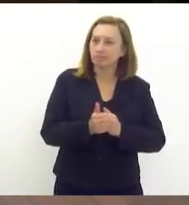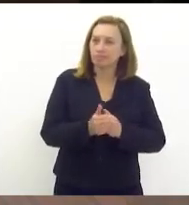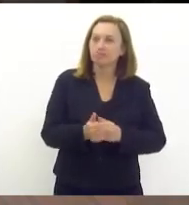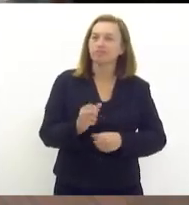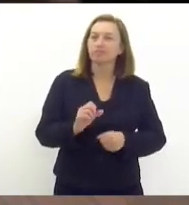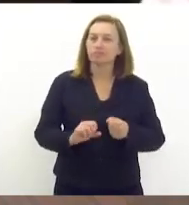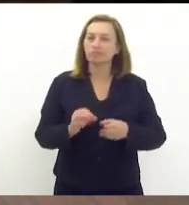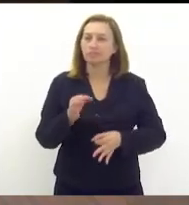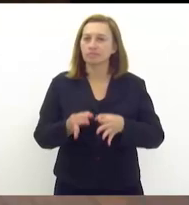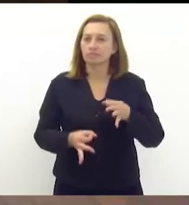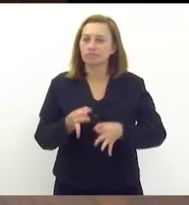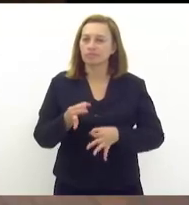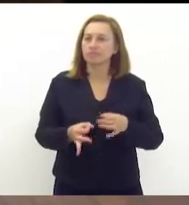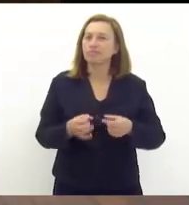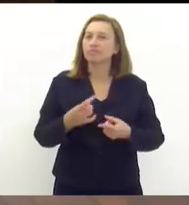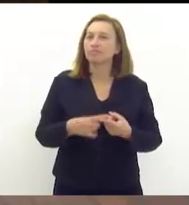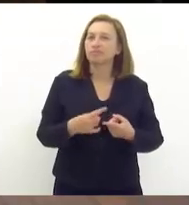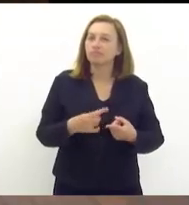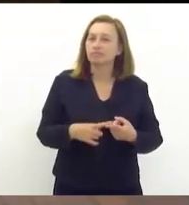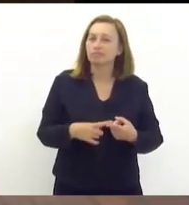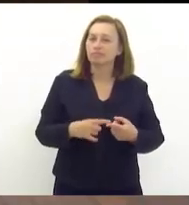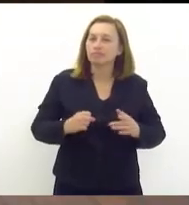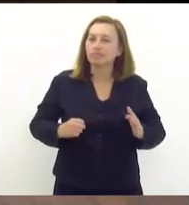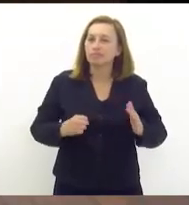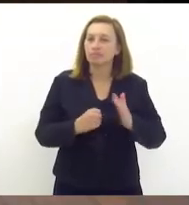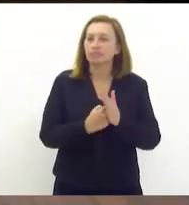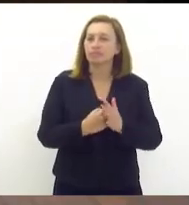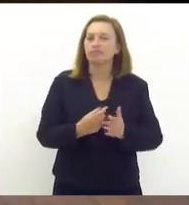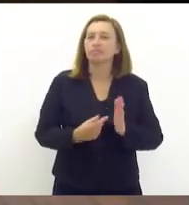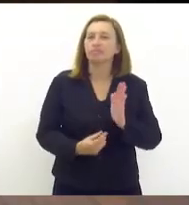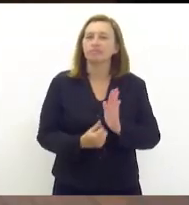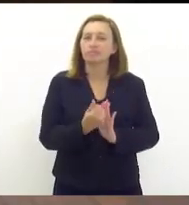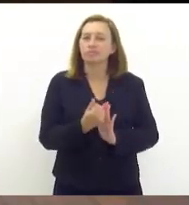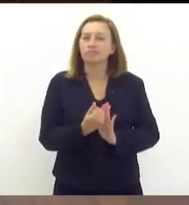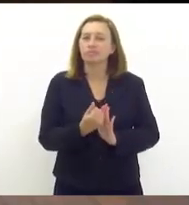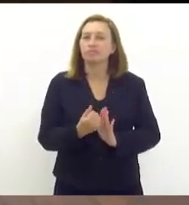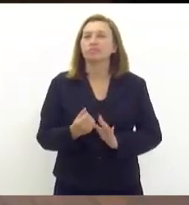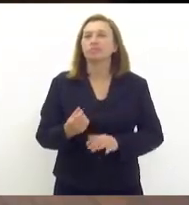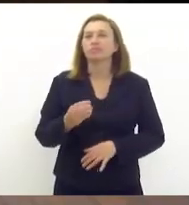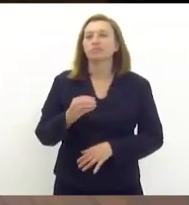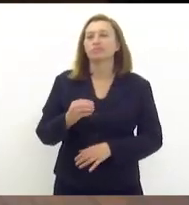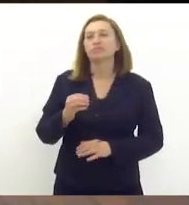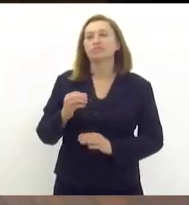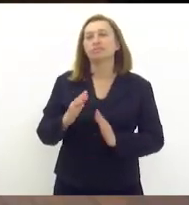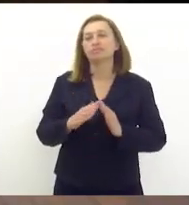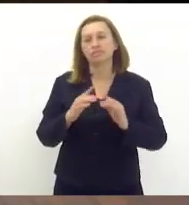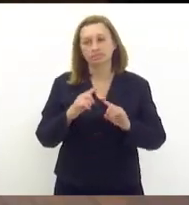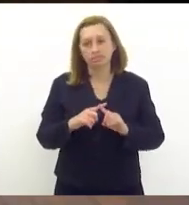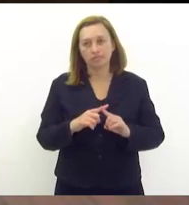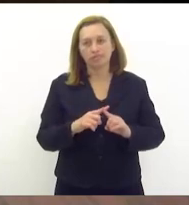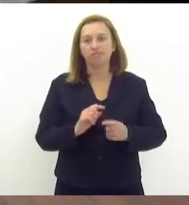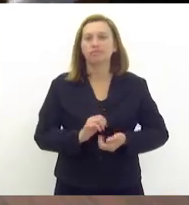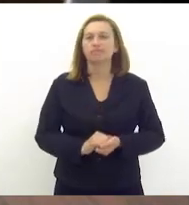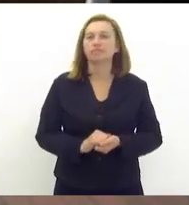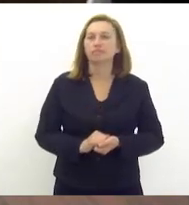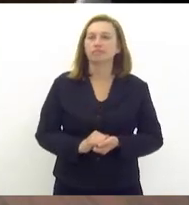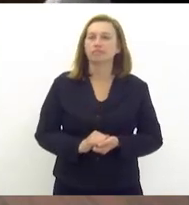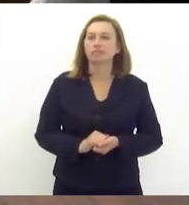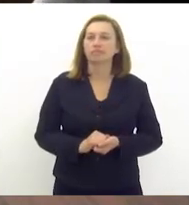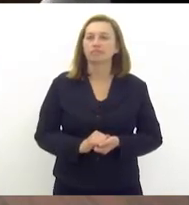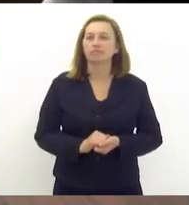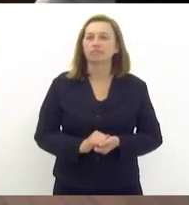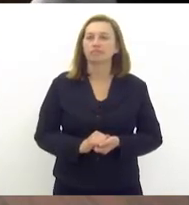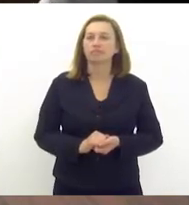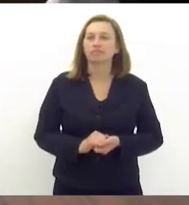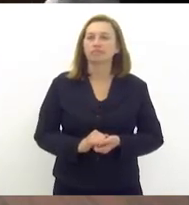justiça porque isso impacta muito no orçamento das igrejas que as igrejas que fazem um cinturão